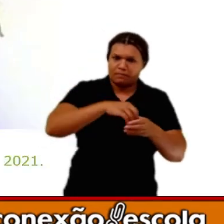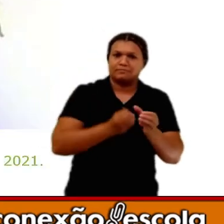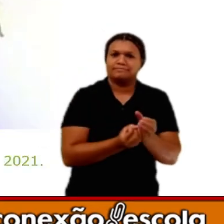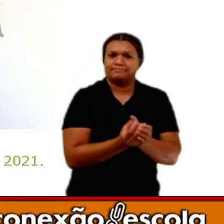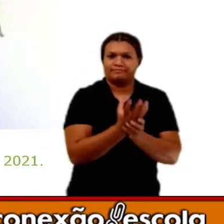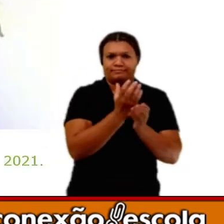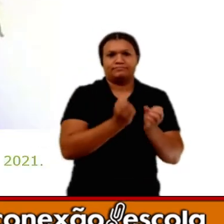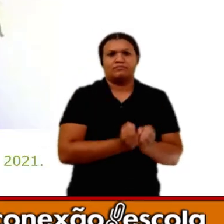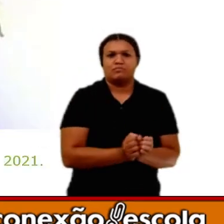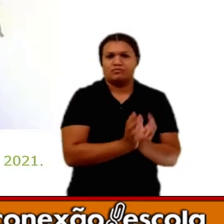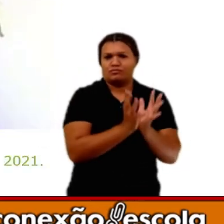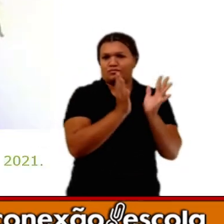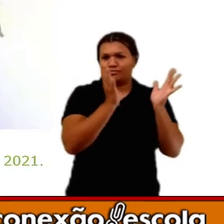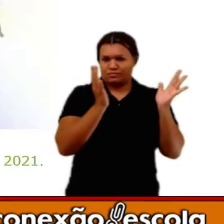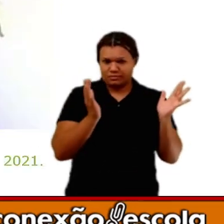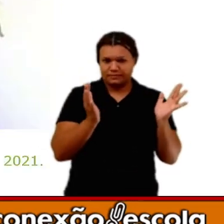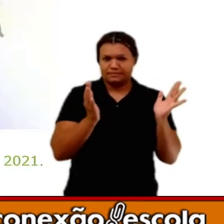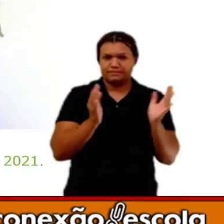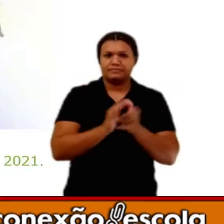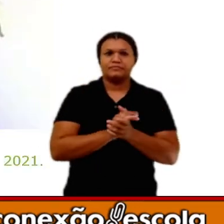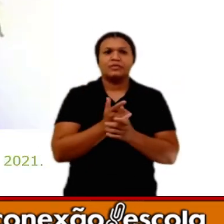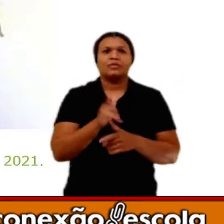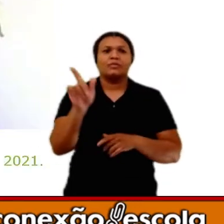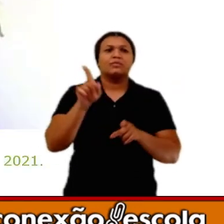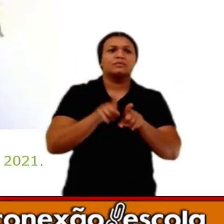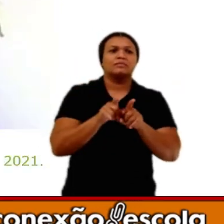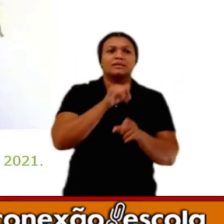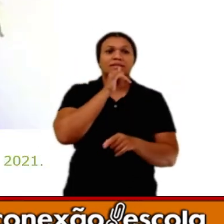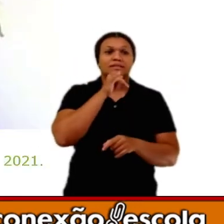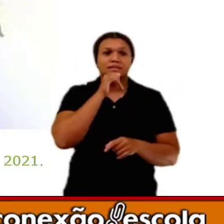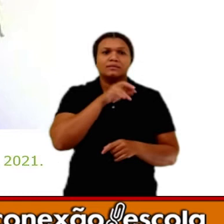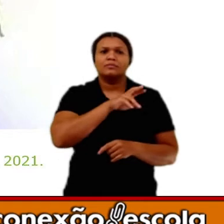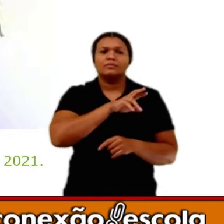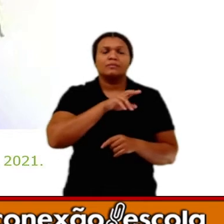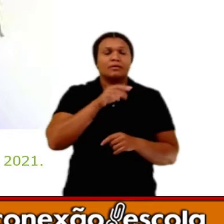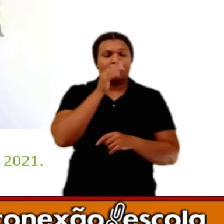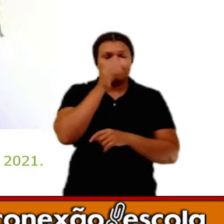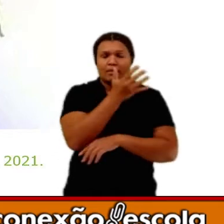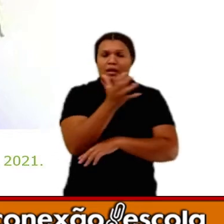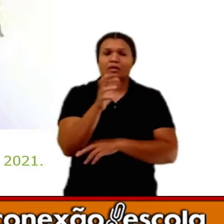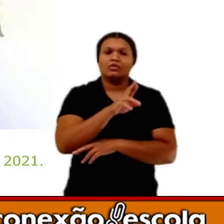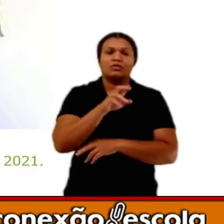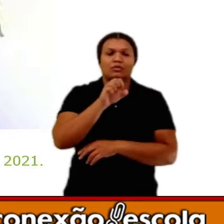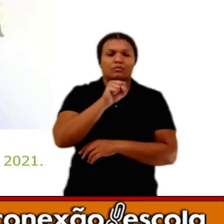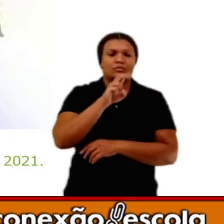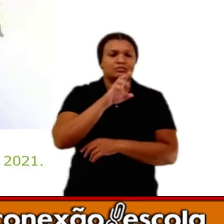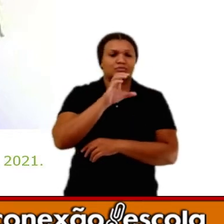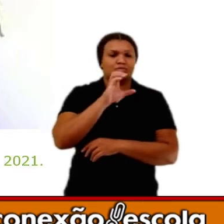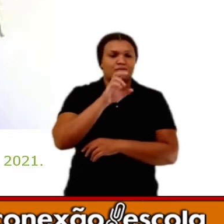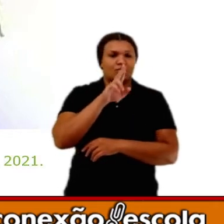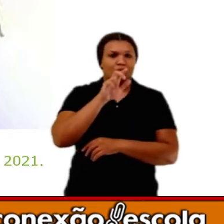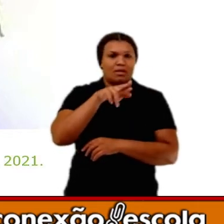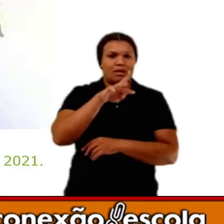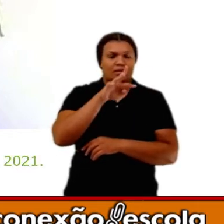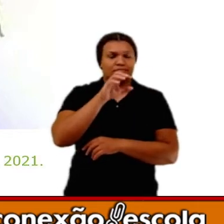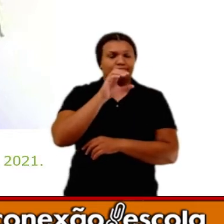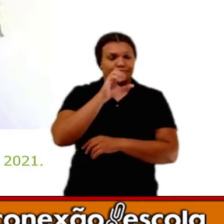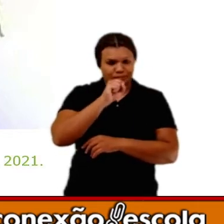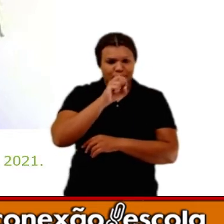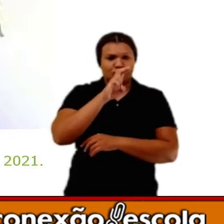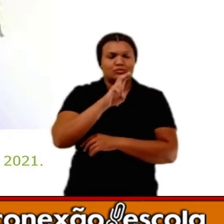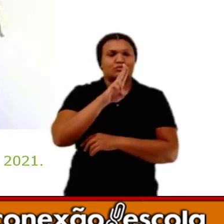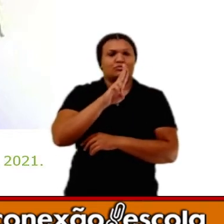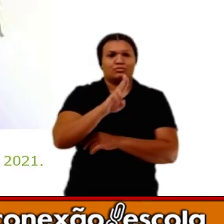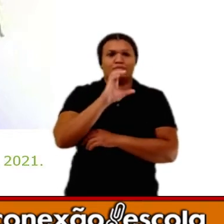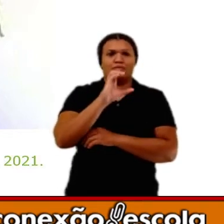exemplo de propagação vegetativa é nas plantas que nós chamamos de suculentas. Uma única folha pode dar origem a uma nova